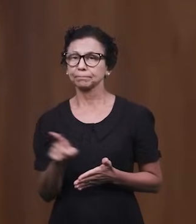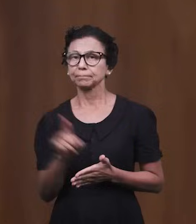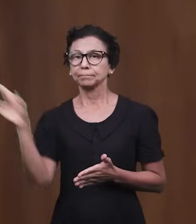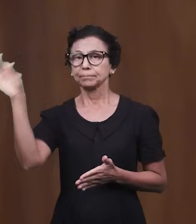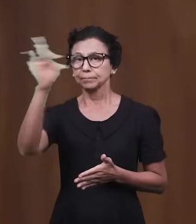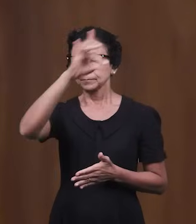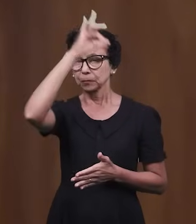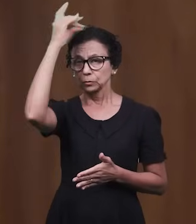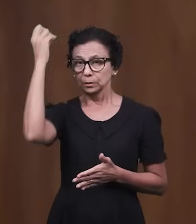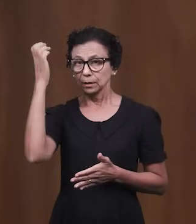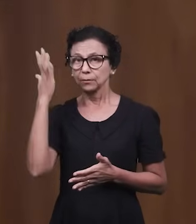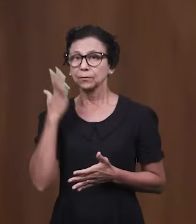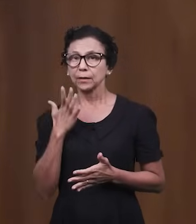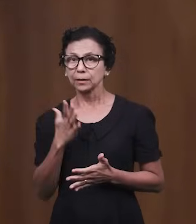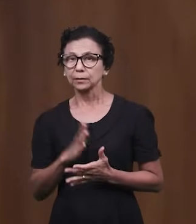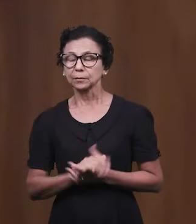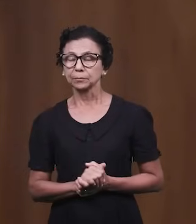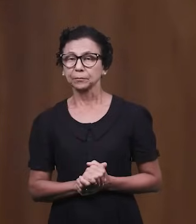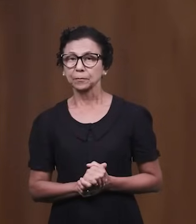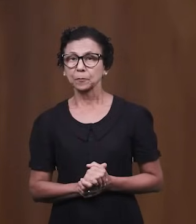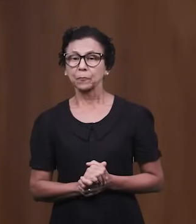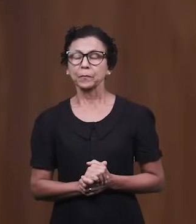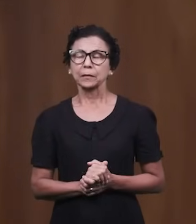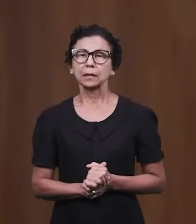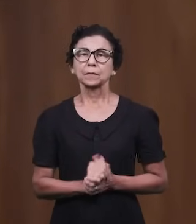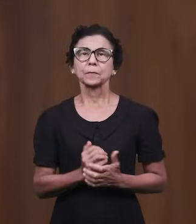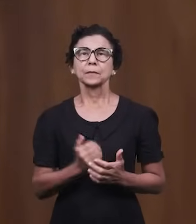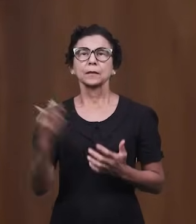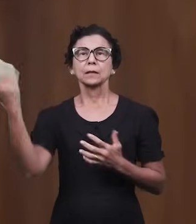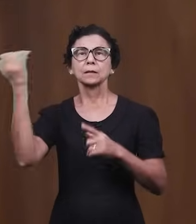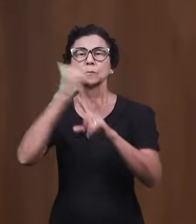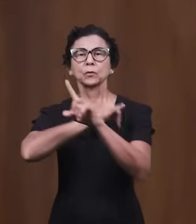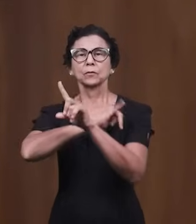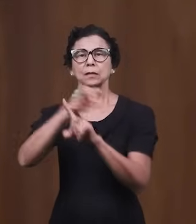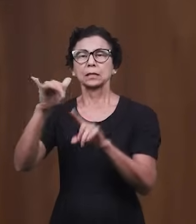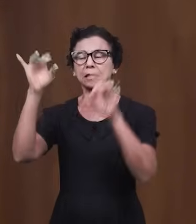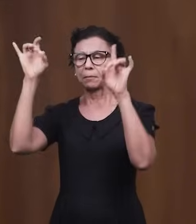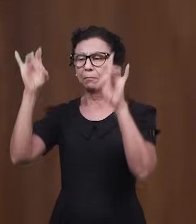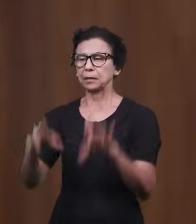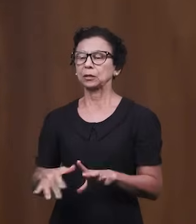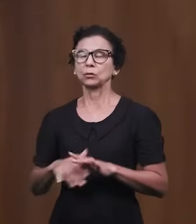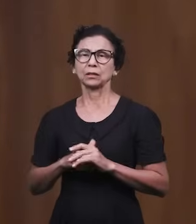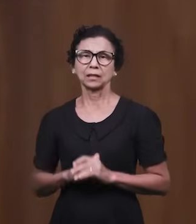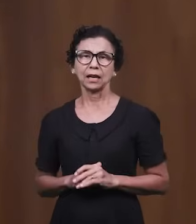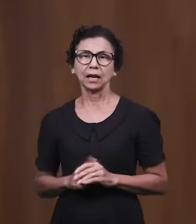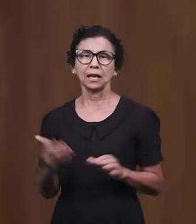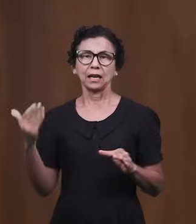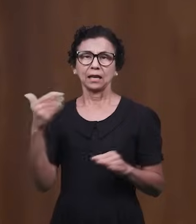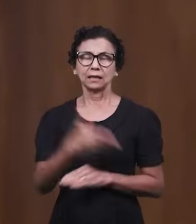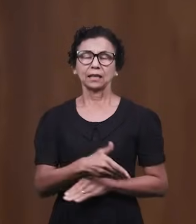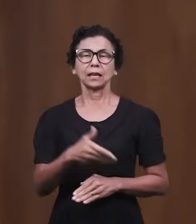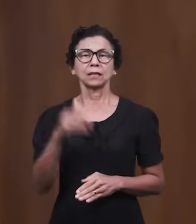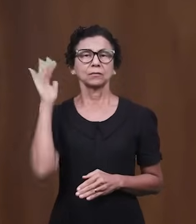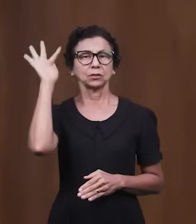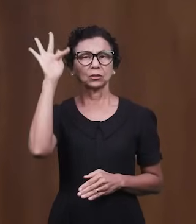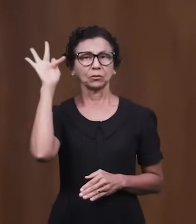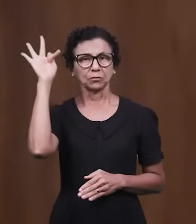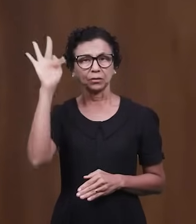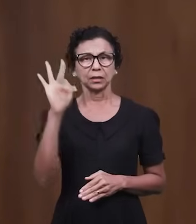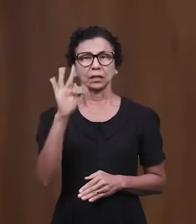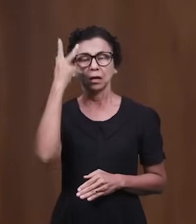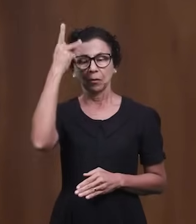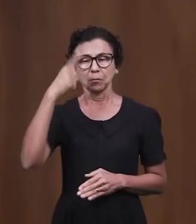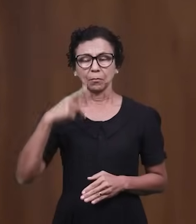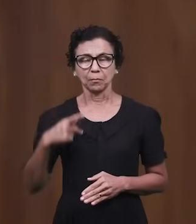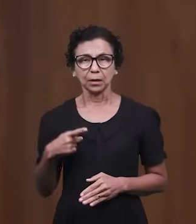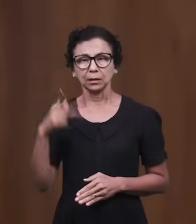erro é se abandonar o profético e ficar naquilo que é filosófico, daquilo que é humano, daquilo que é racional, daquilo que vem